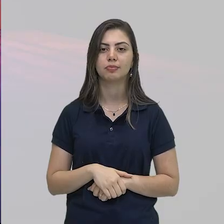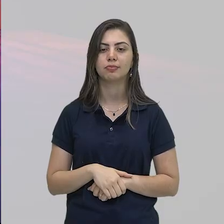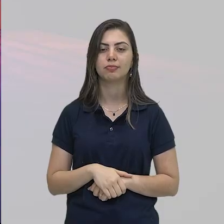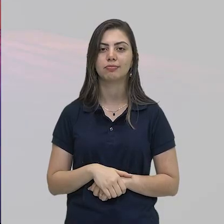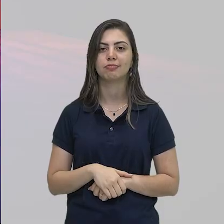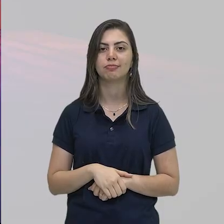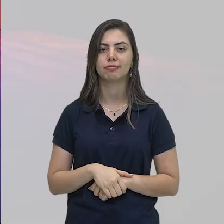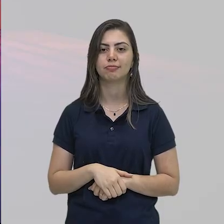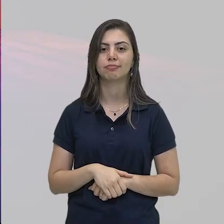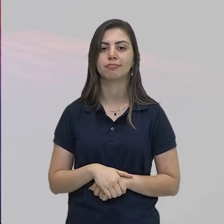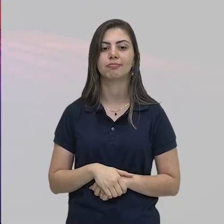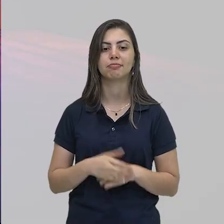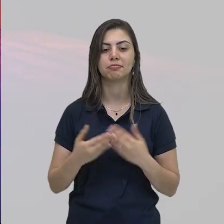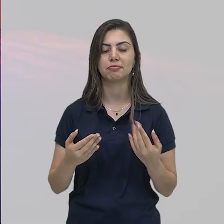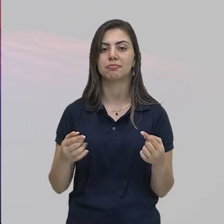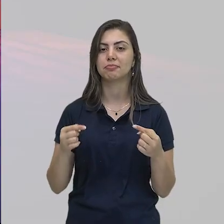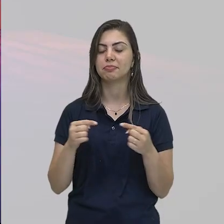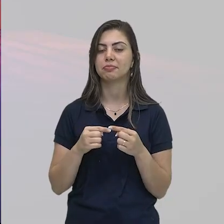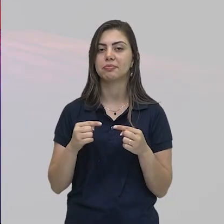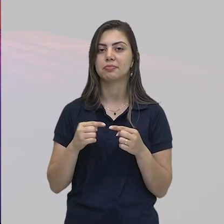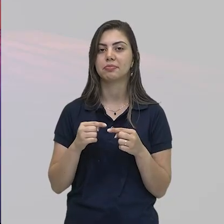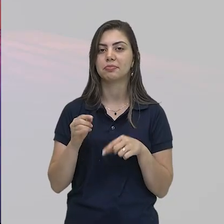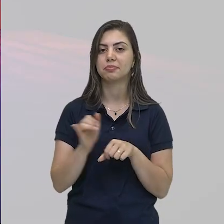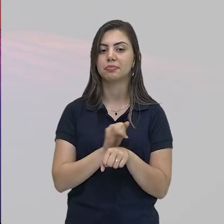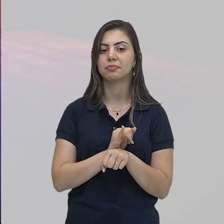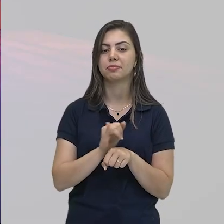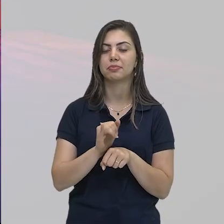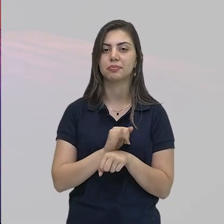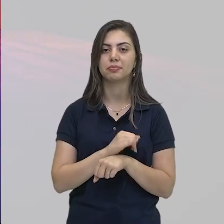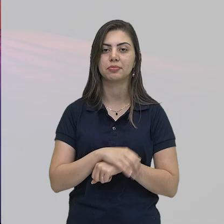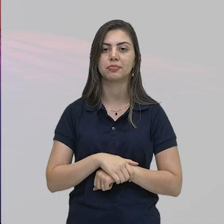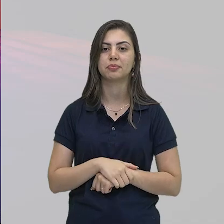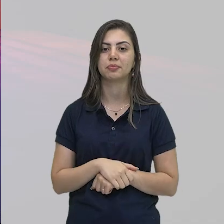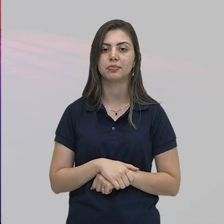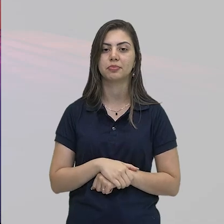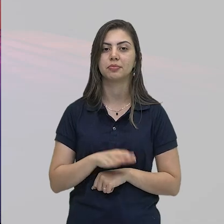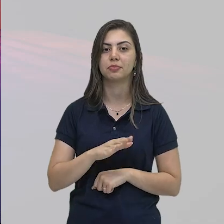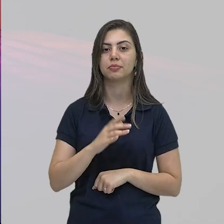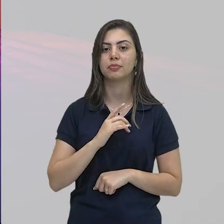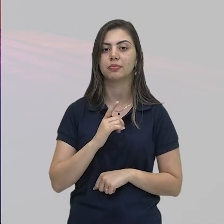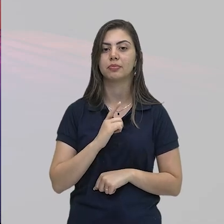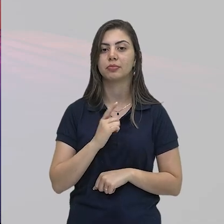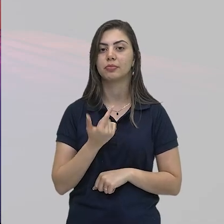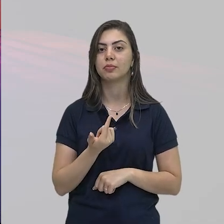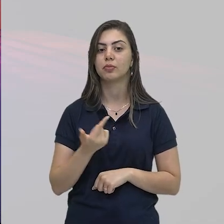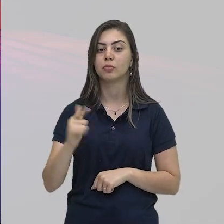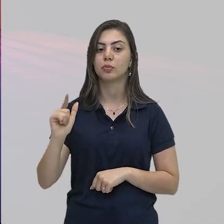essa é a nossa projeção. Prosseguindo, uma outra técnica